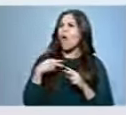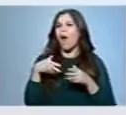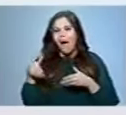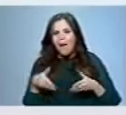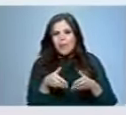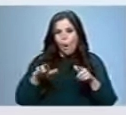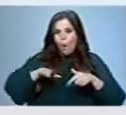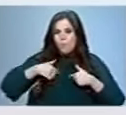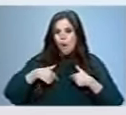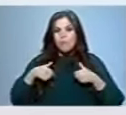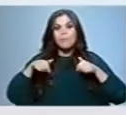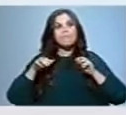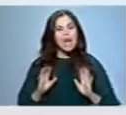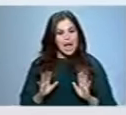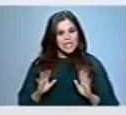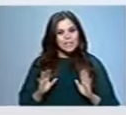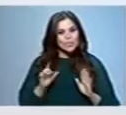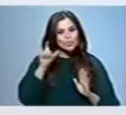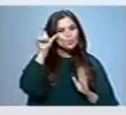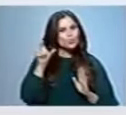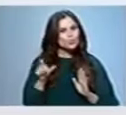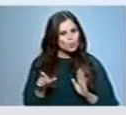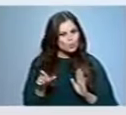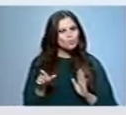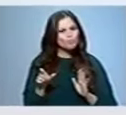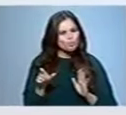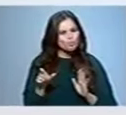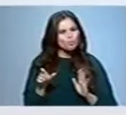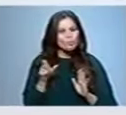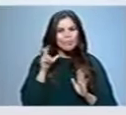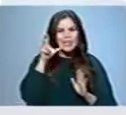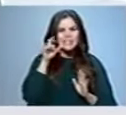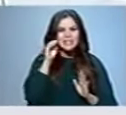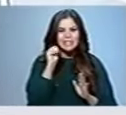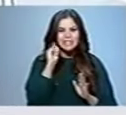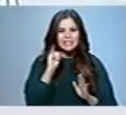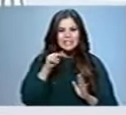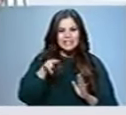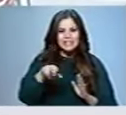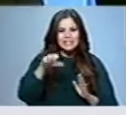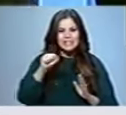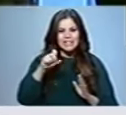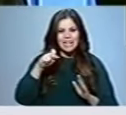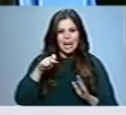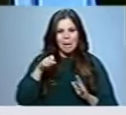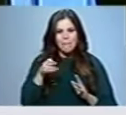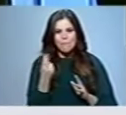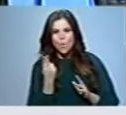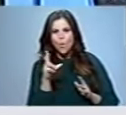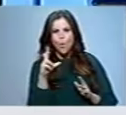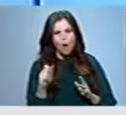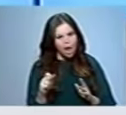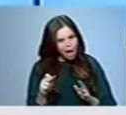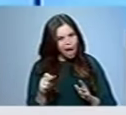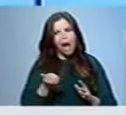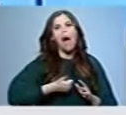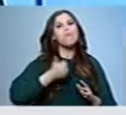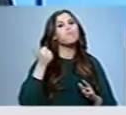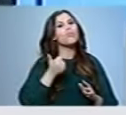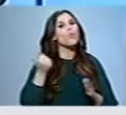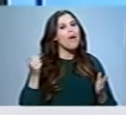caminho, daí a ires até a Singapura... À boleia, não cai assim muito bem, não sei, é familiar.